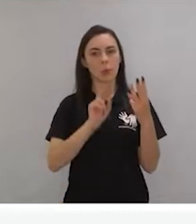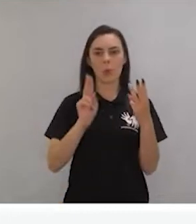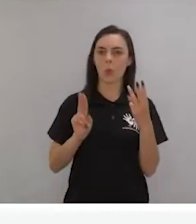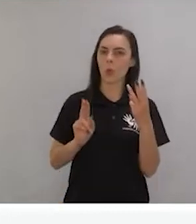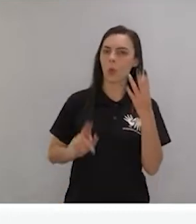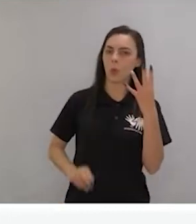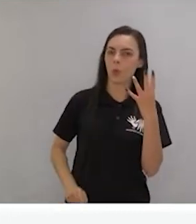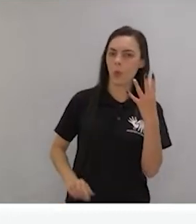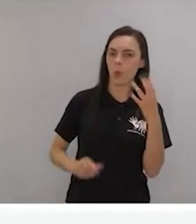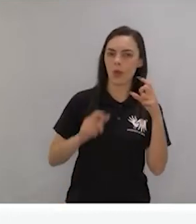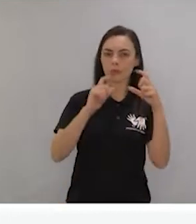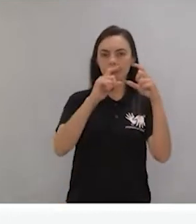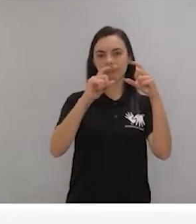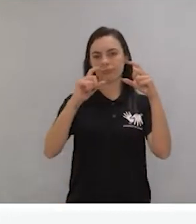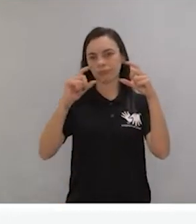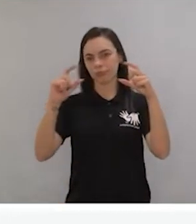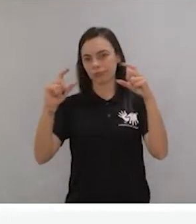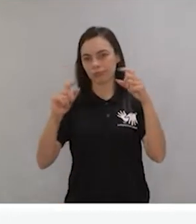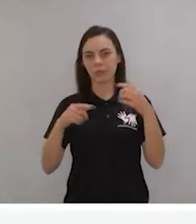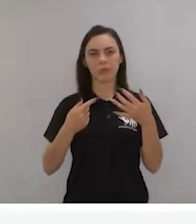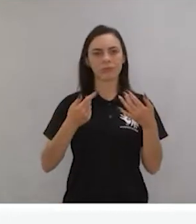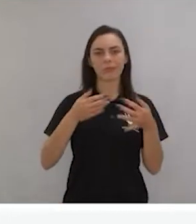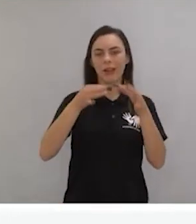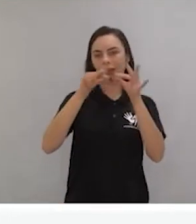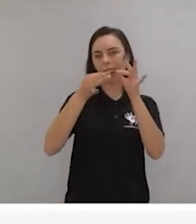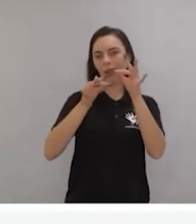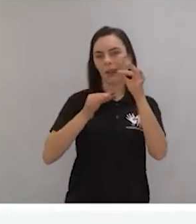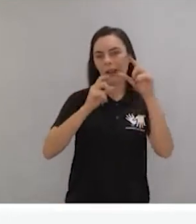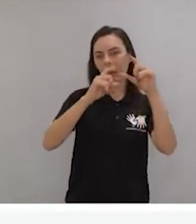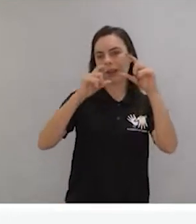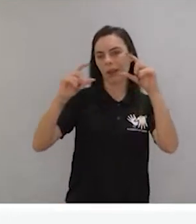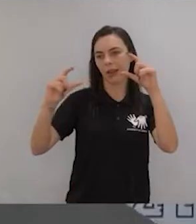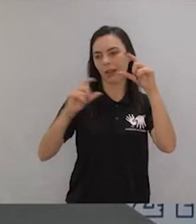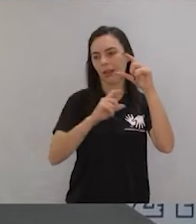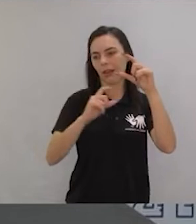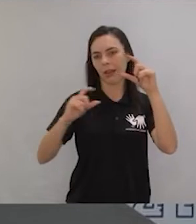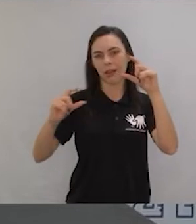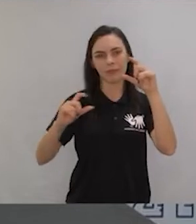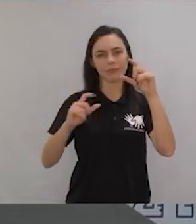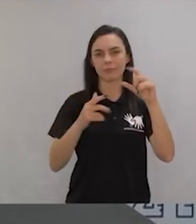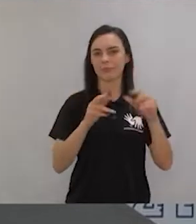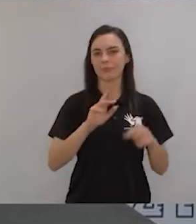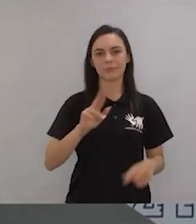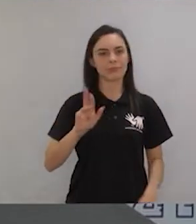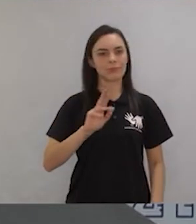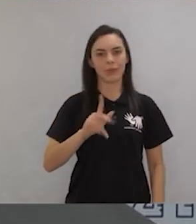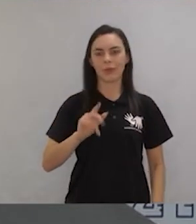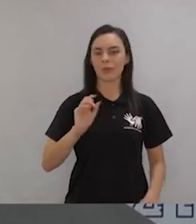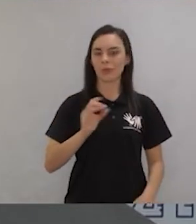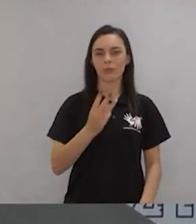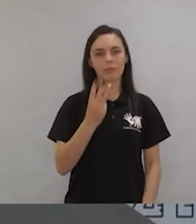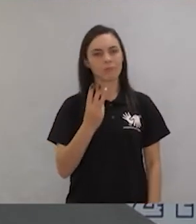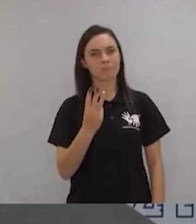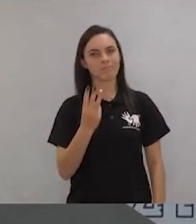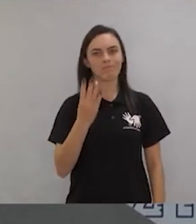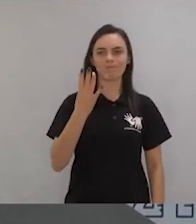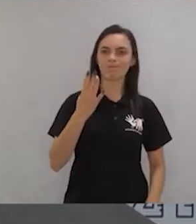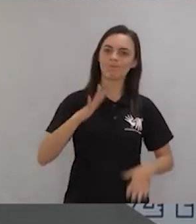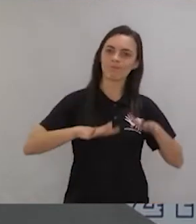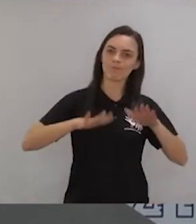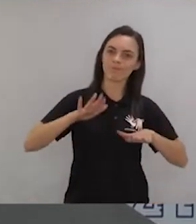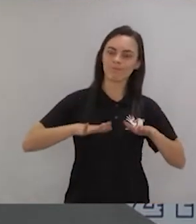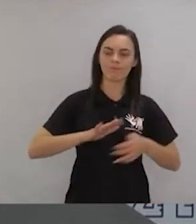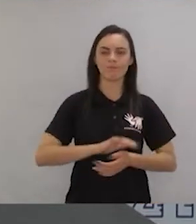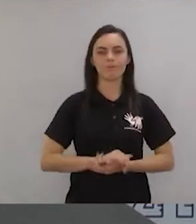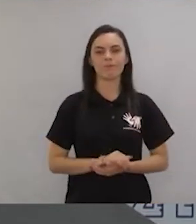3 ou 4 quadrinhos. Então, ele não é uma história grande, né? Com vários quadrinhos, como os gibis. Então, ele só tem